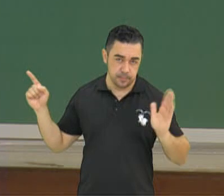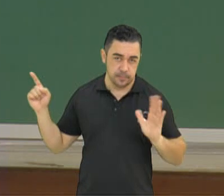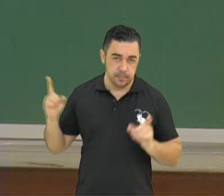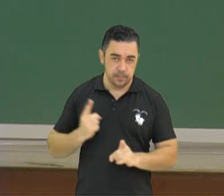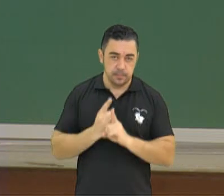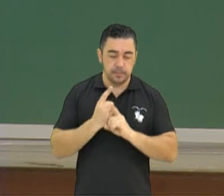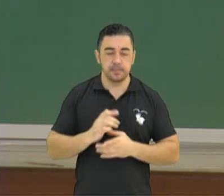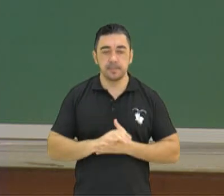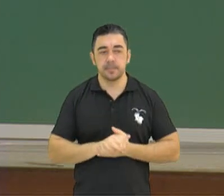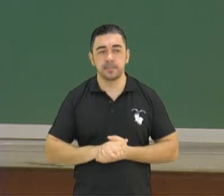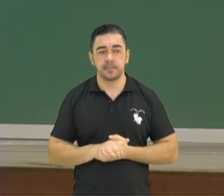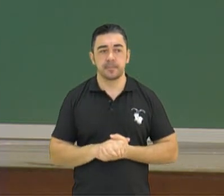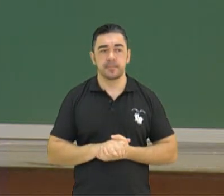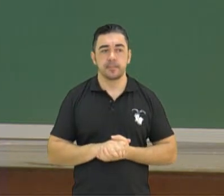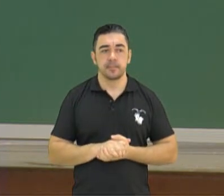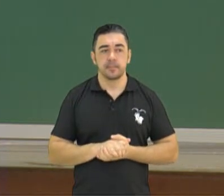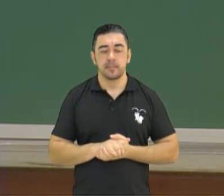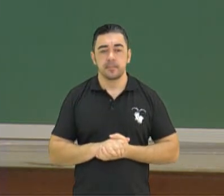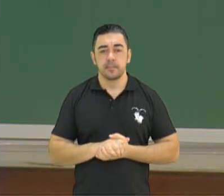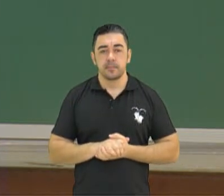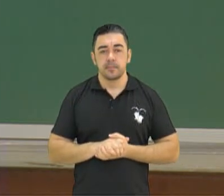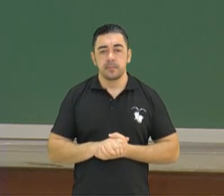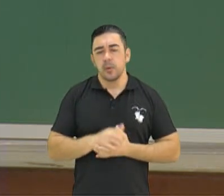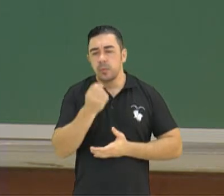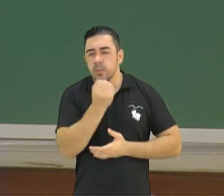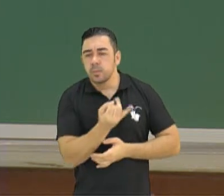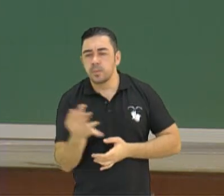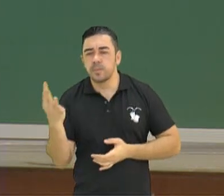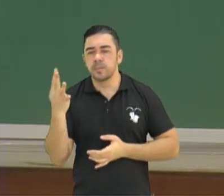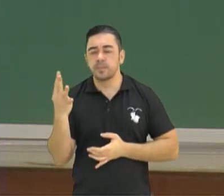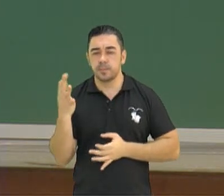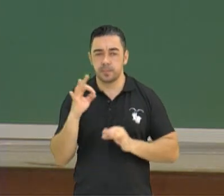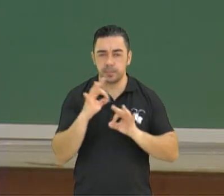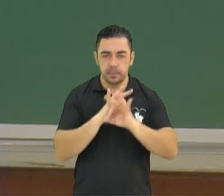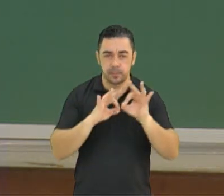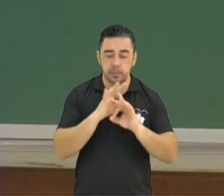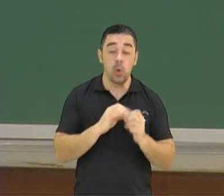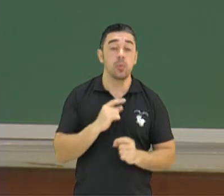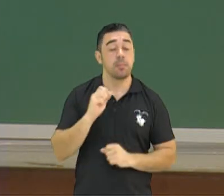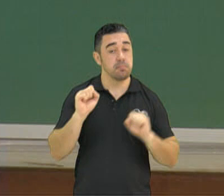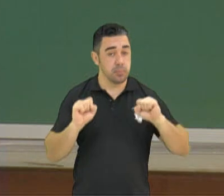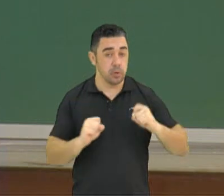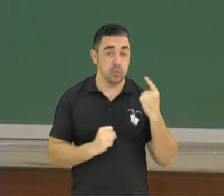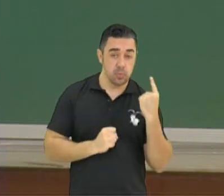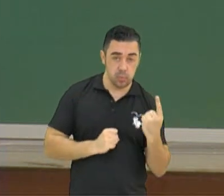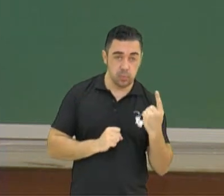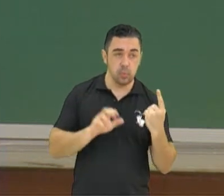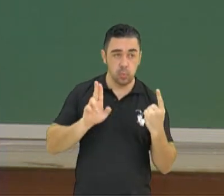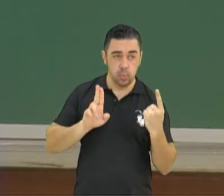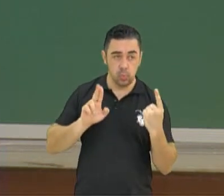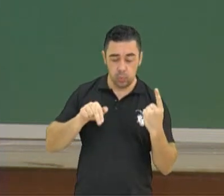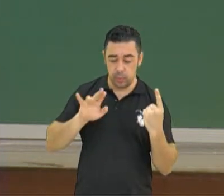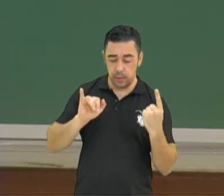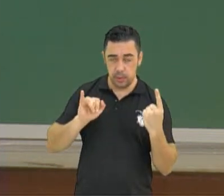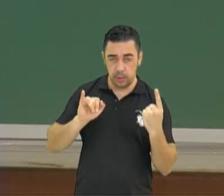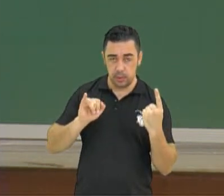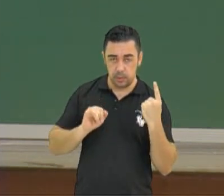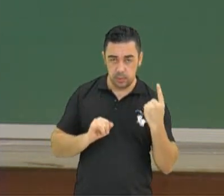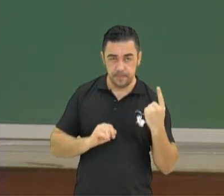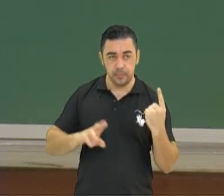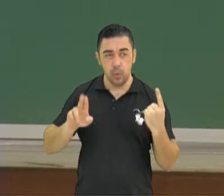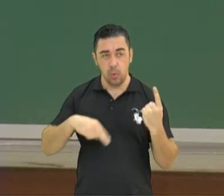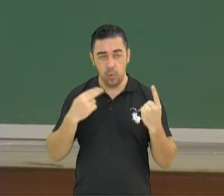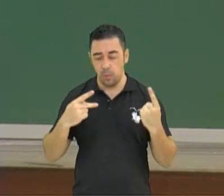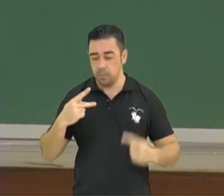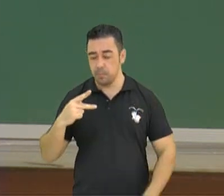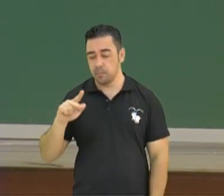esses organismos. Número de células. Então, pode ser unicelular ou pode ser pluricelular ou